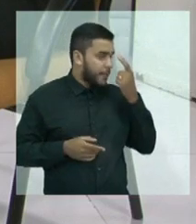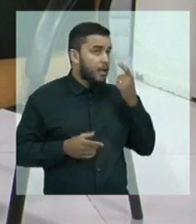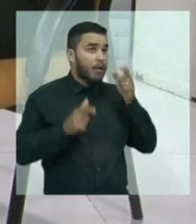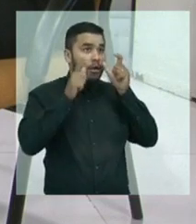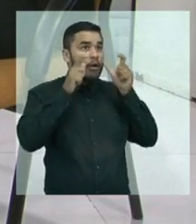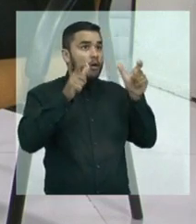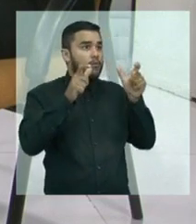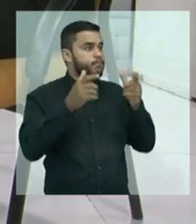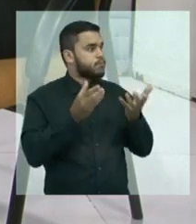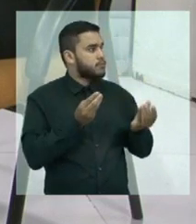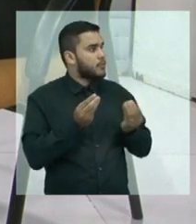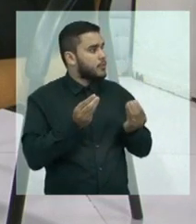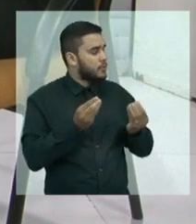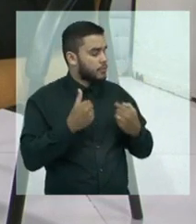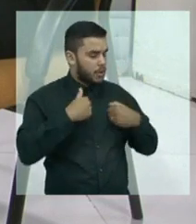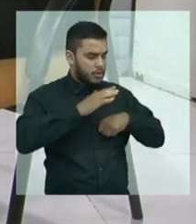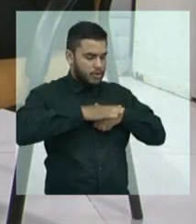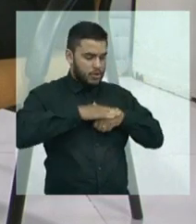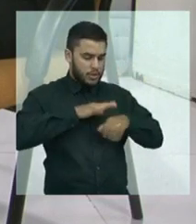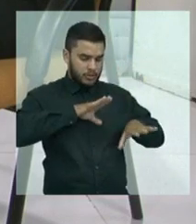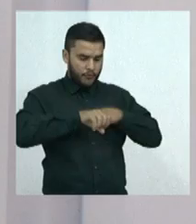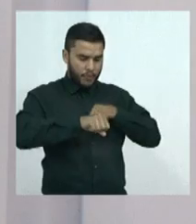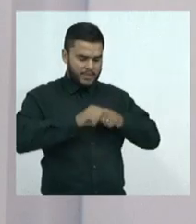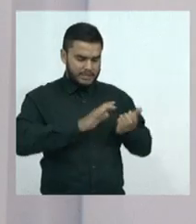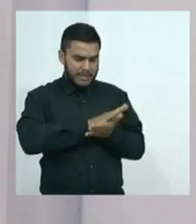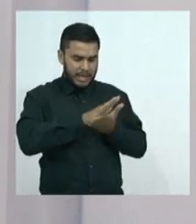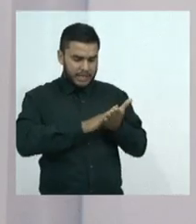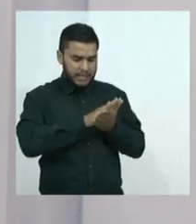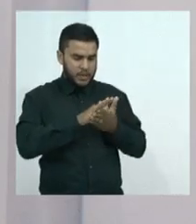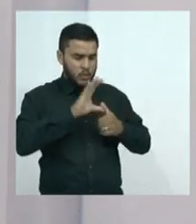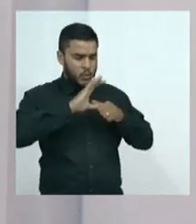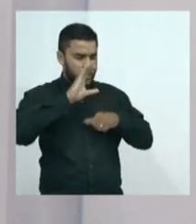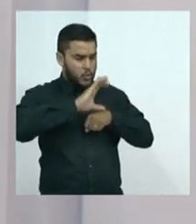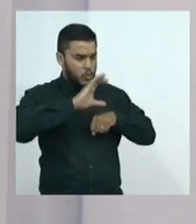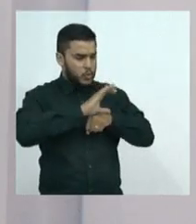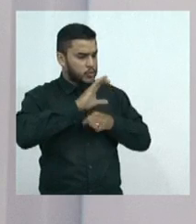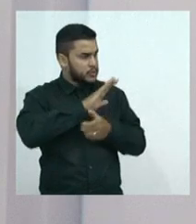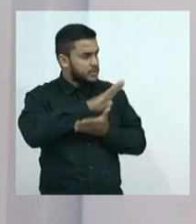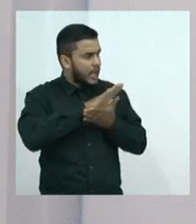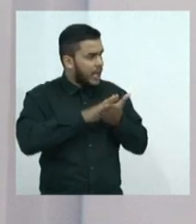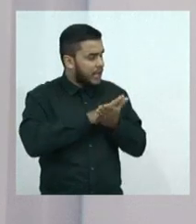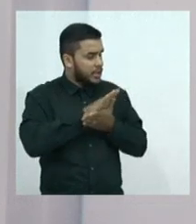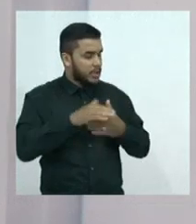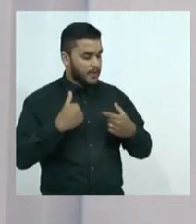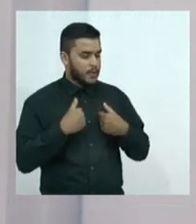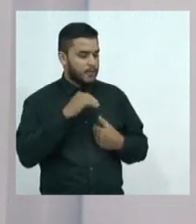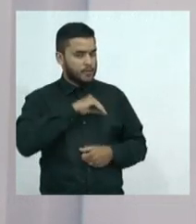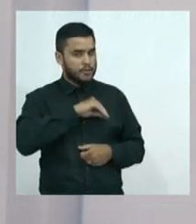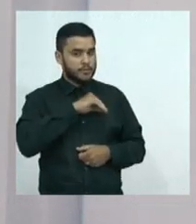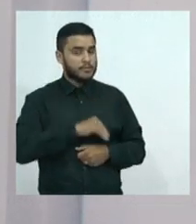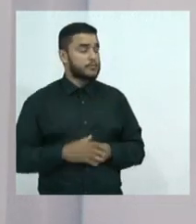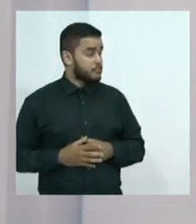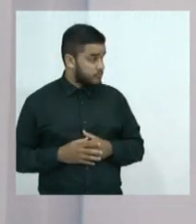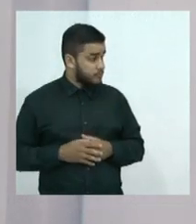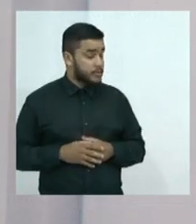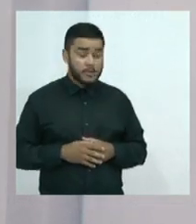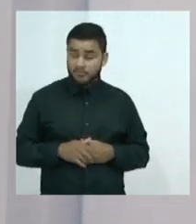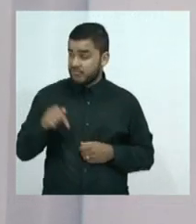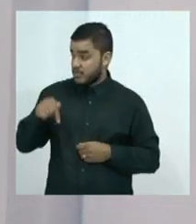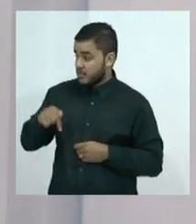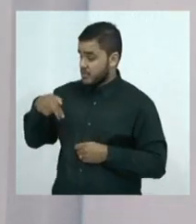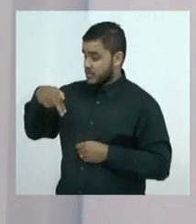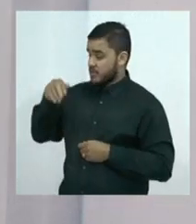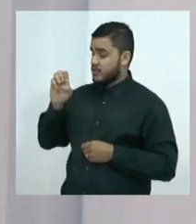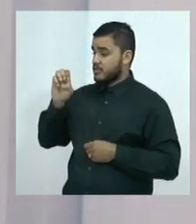coisas mais nocivas que está acontecendo. Hoje em dia, a gente fala até que nessa geração, a gente tem os nem, nem, nem. Que nem